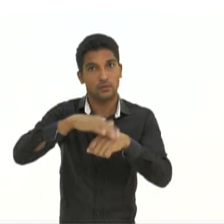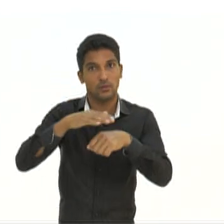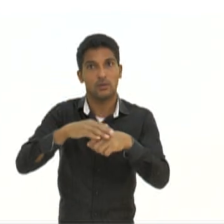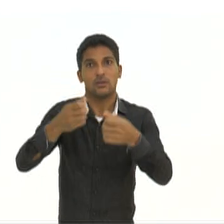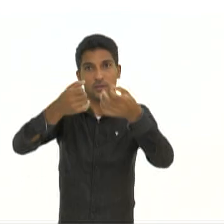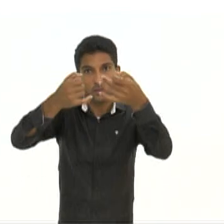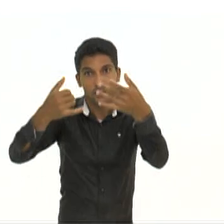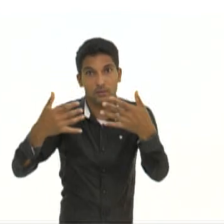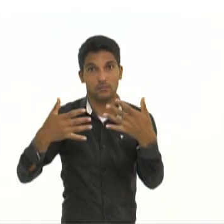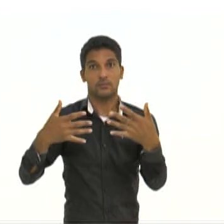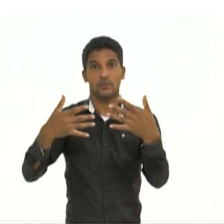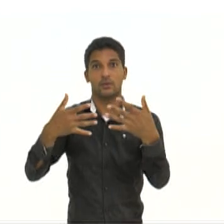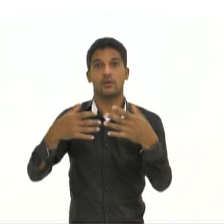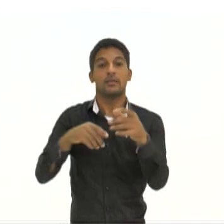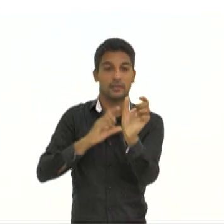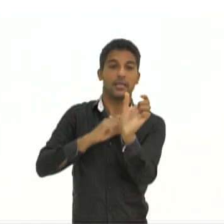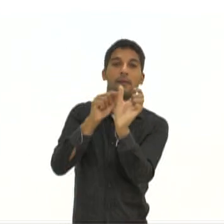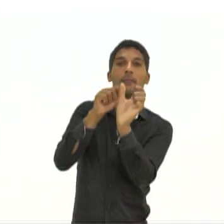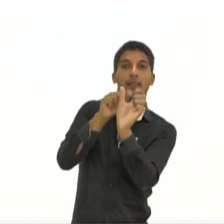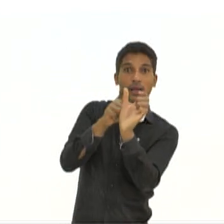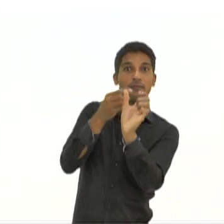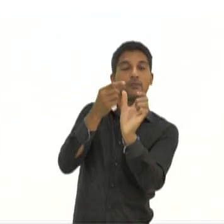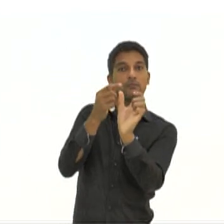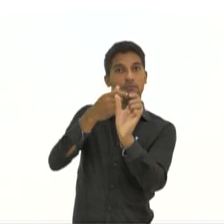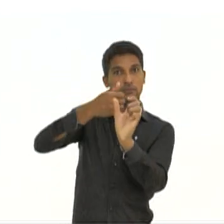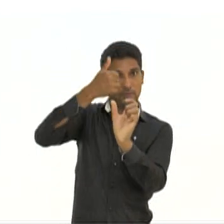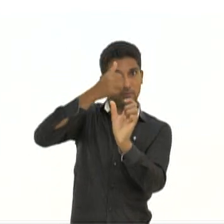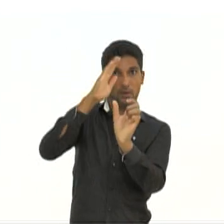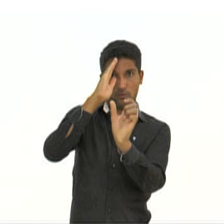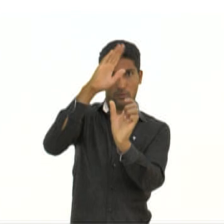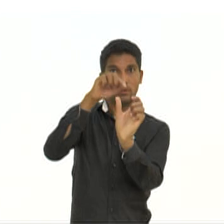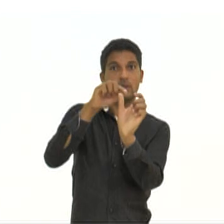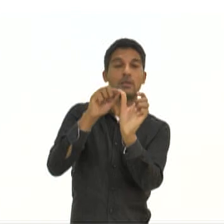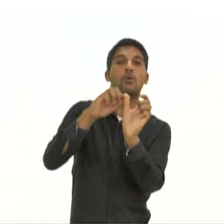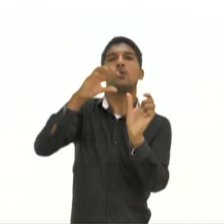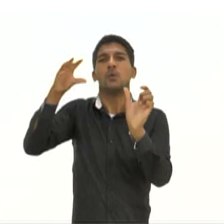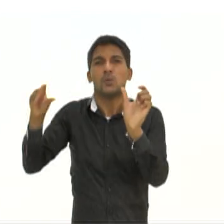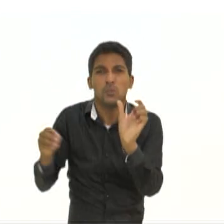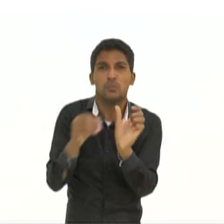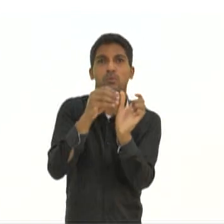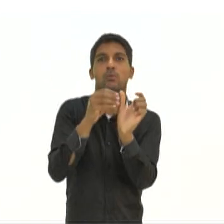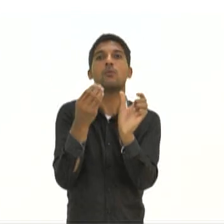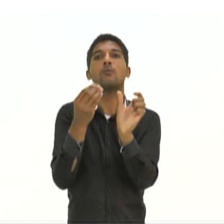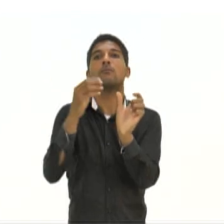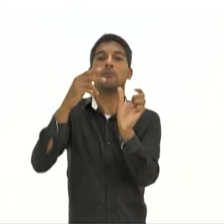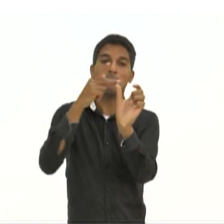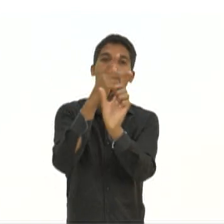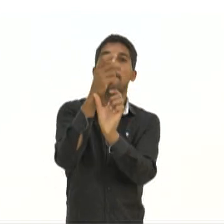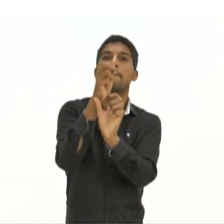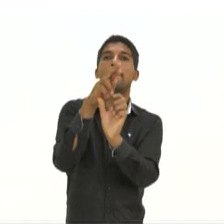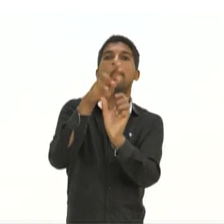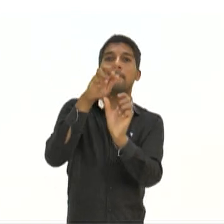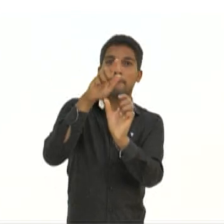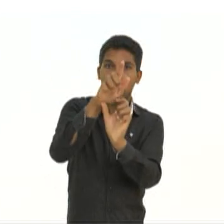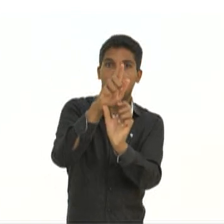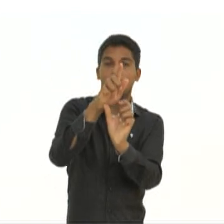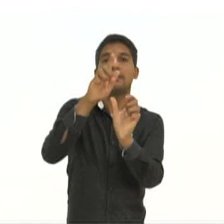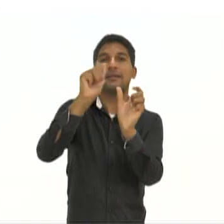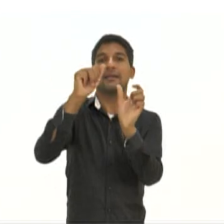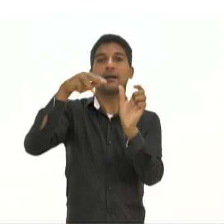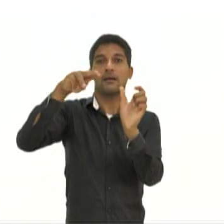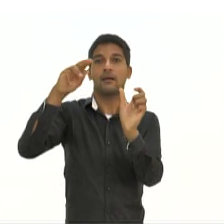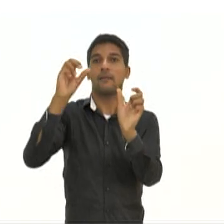tá? Pensem na palavra original, descrevam essa palavra e a partir disso como que se fez, né, morfologicamente a